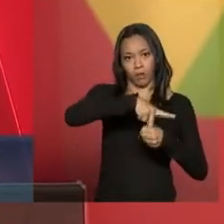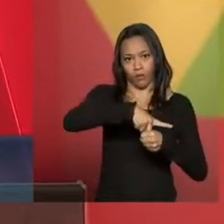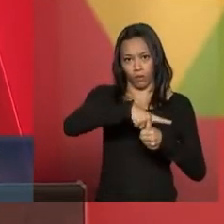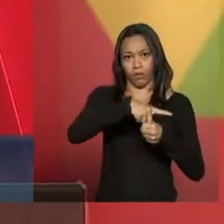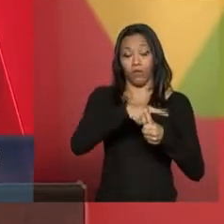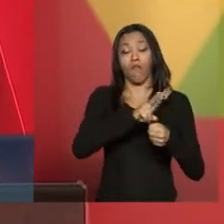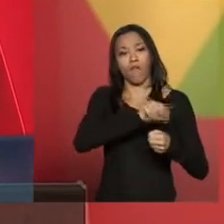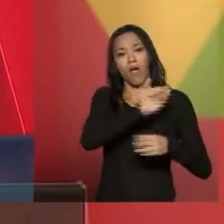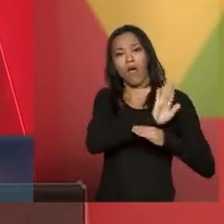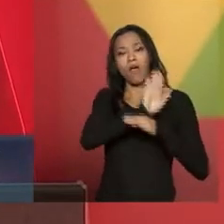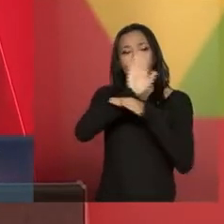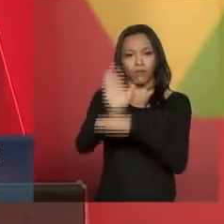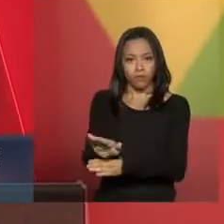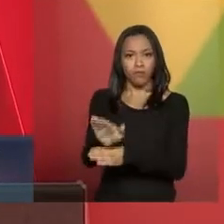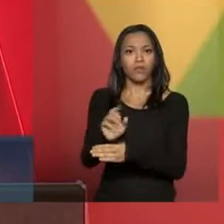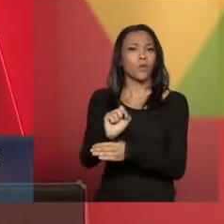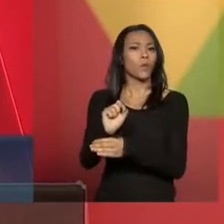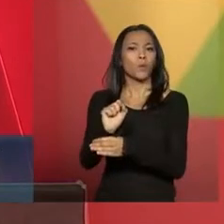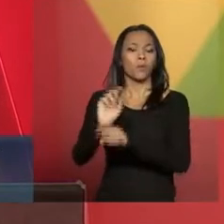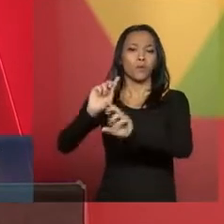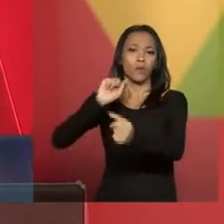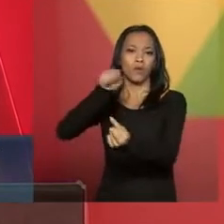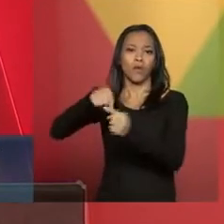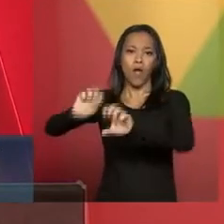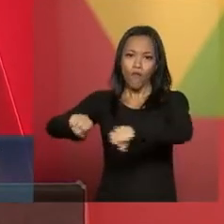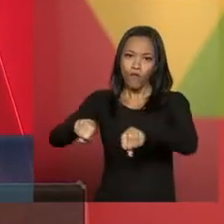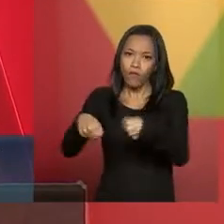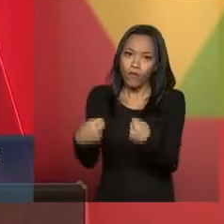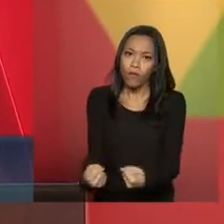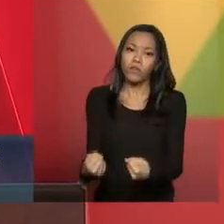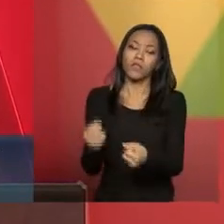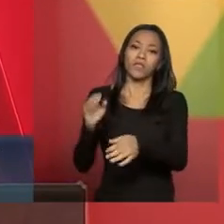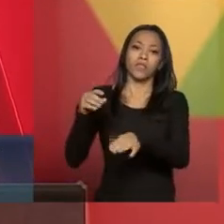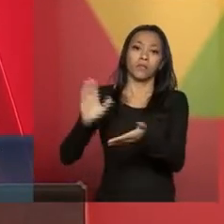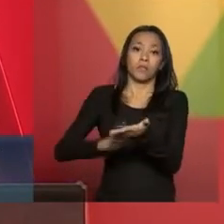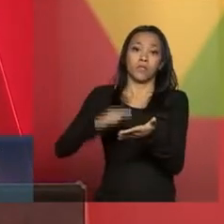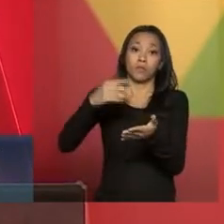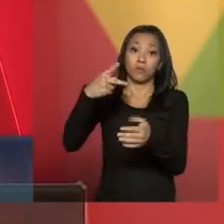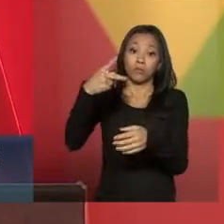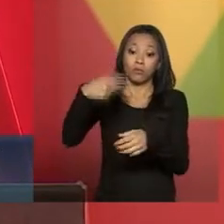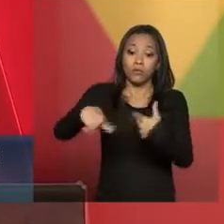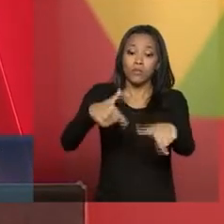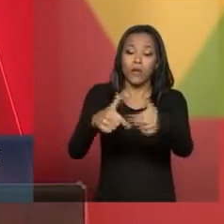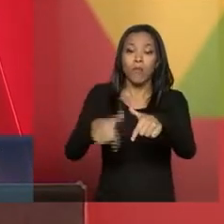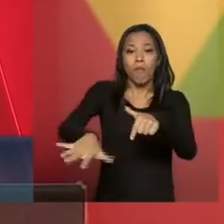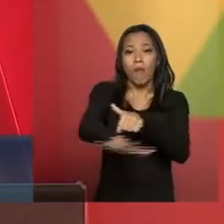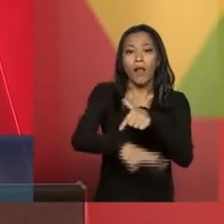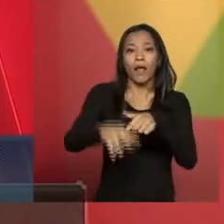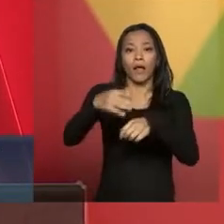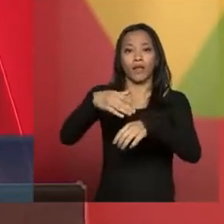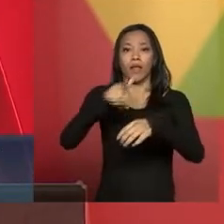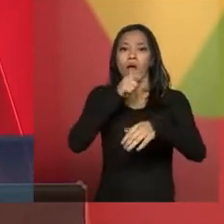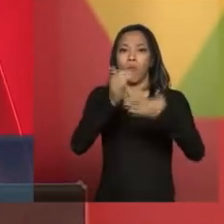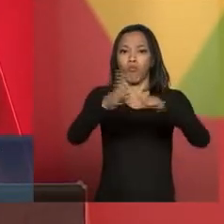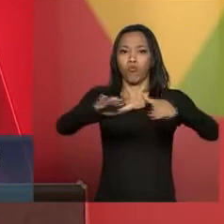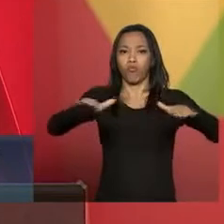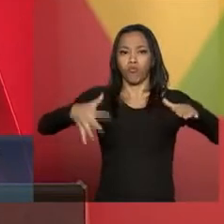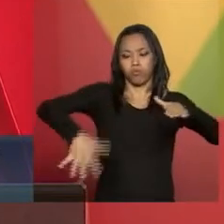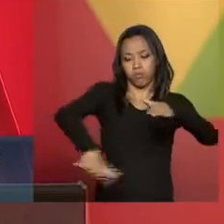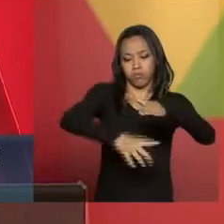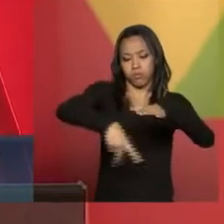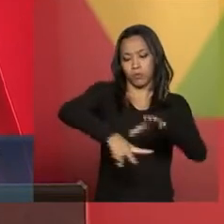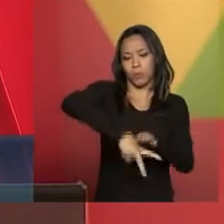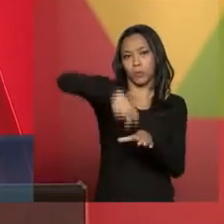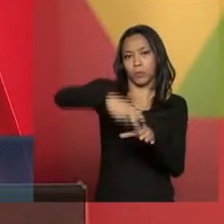muito contribuirá para o fortalecimento das atividades do pré-sal, onde já contamos com